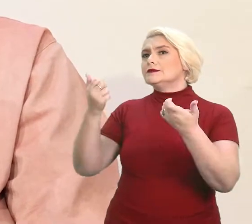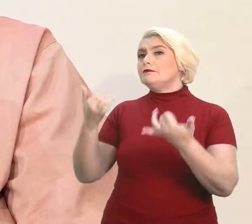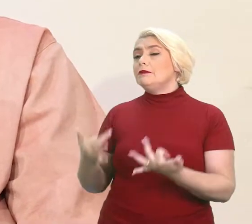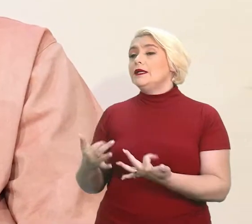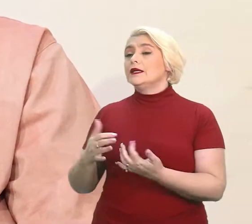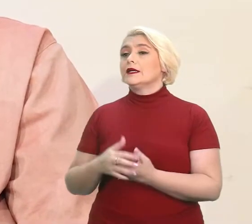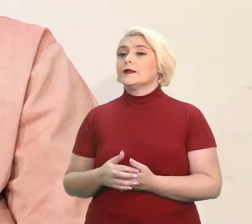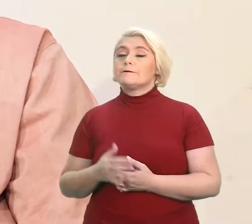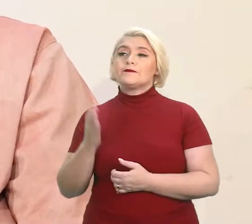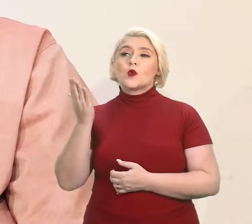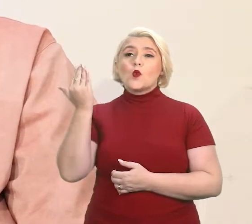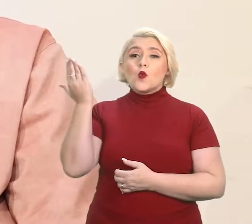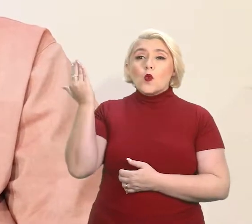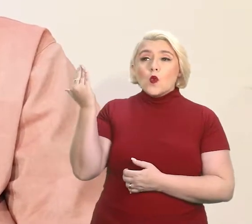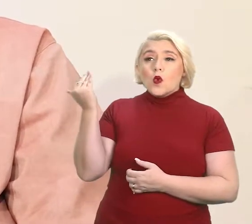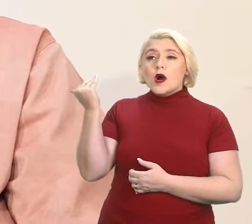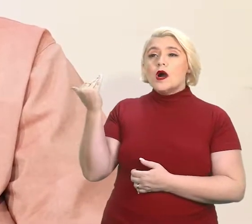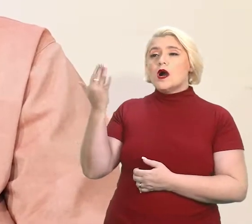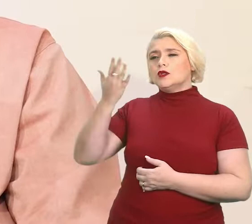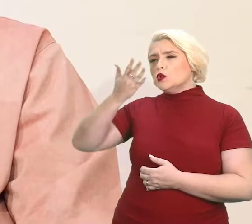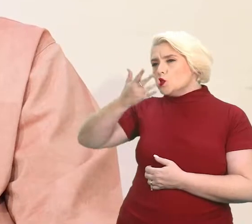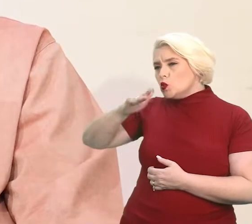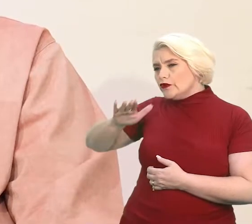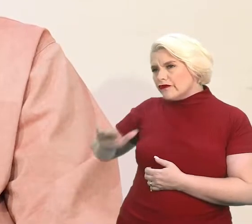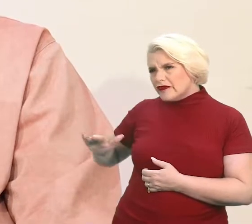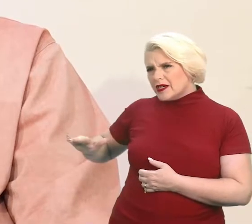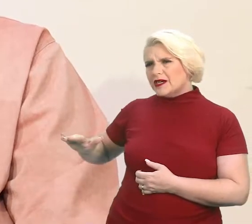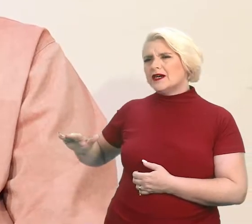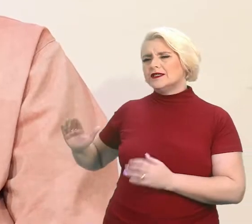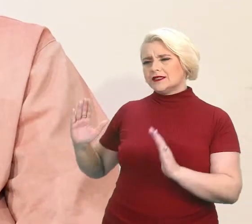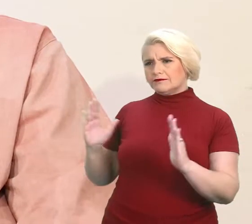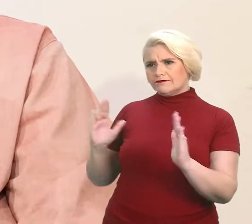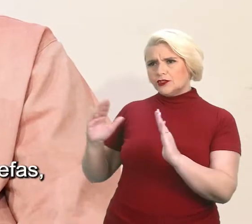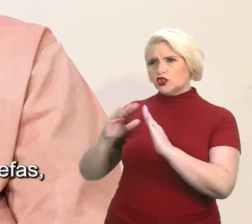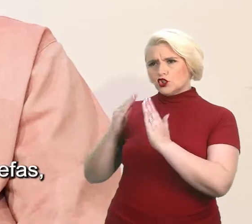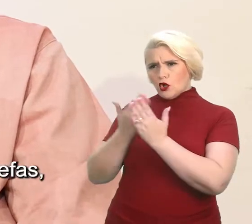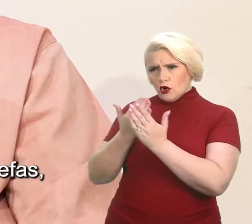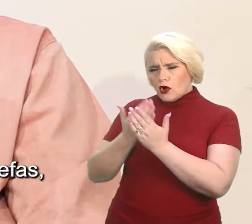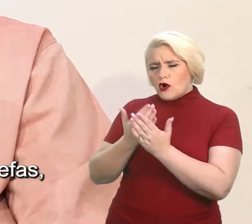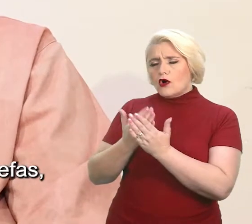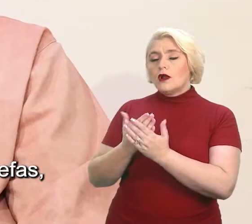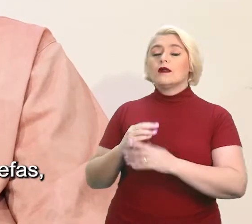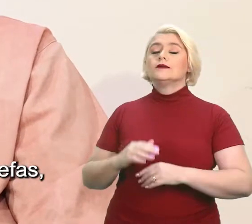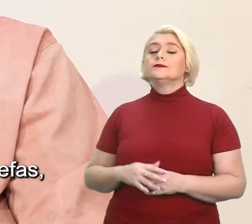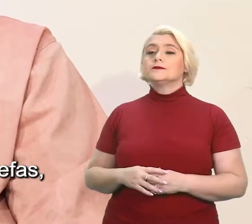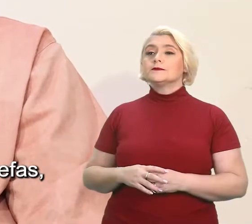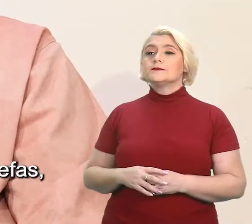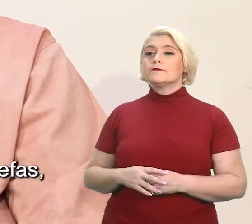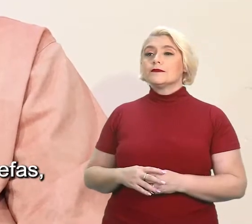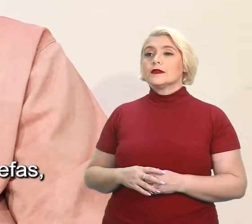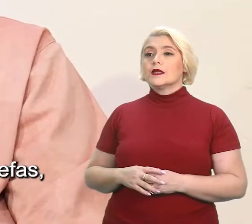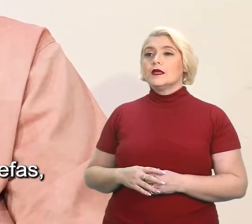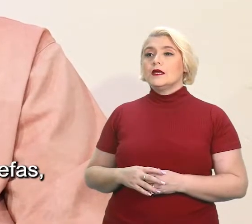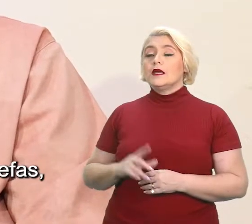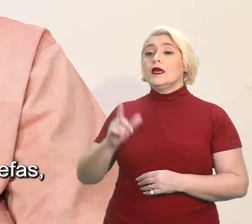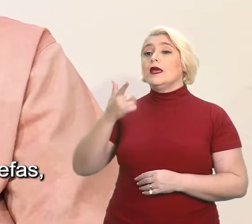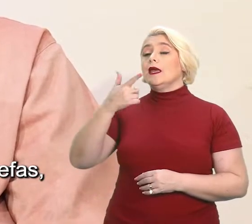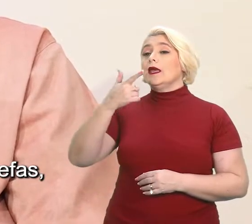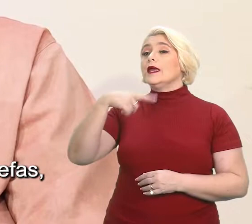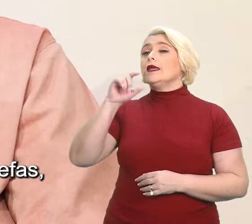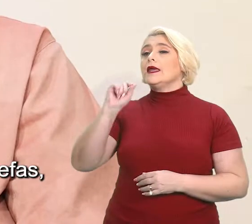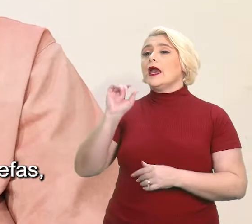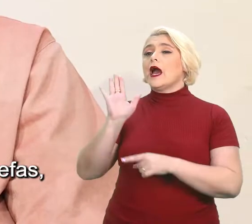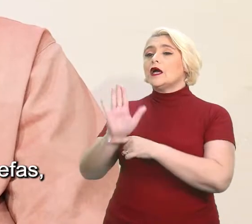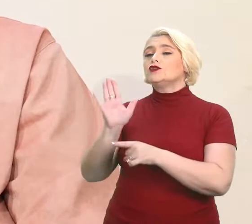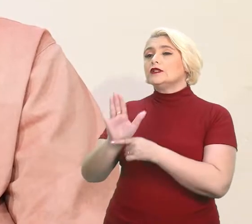você, na sua infância, esses períodos assim escolares, quem era que te dava mais suporte com as tarefas, com o dia a dia?